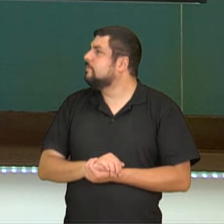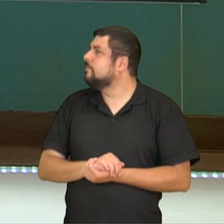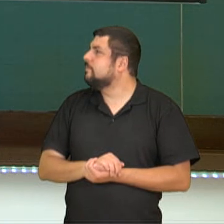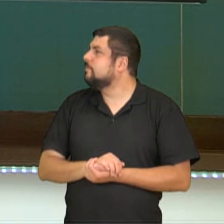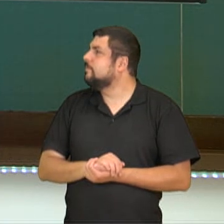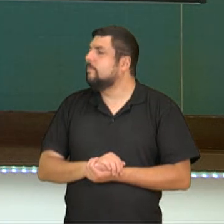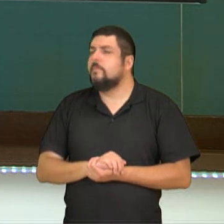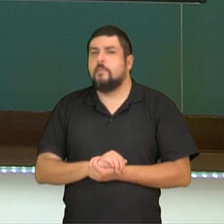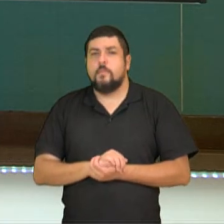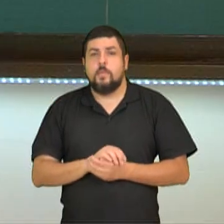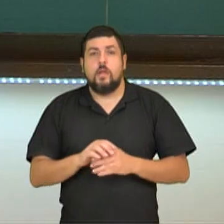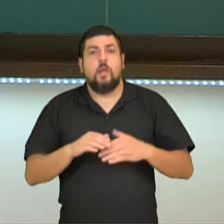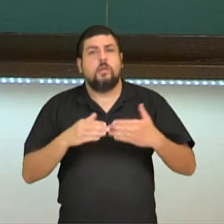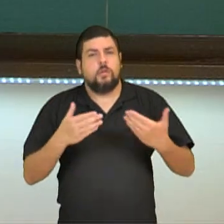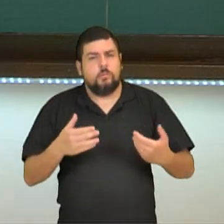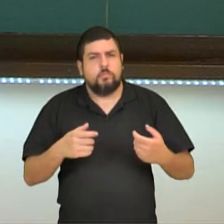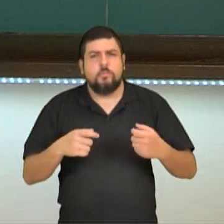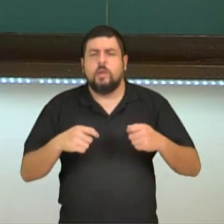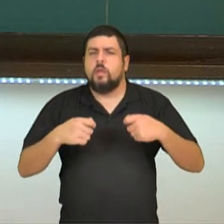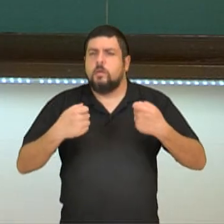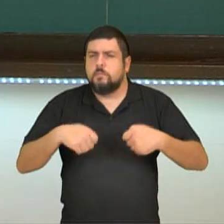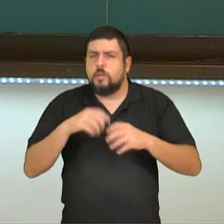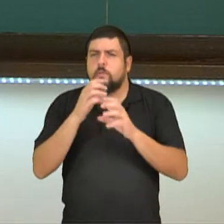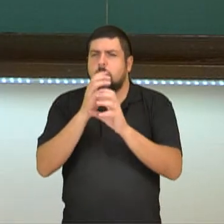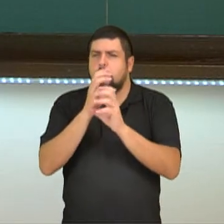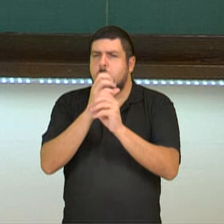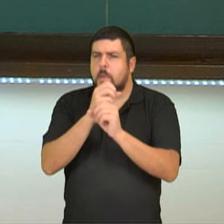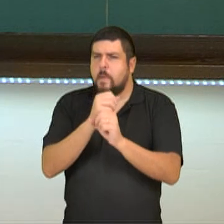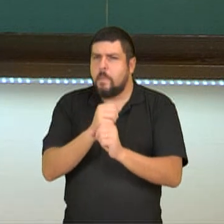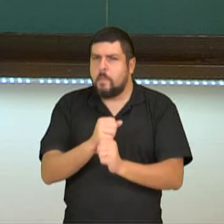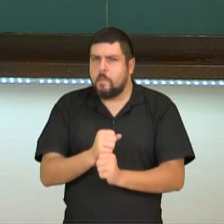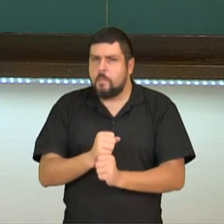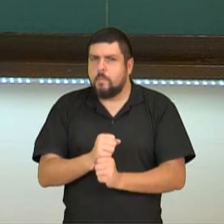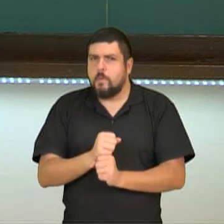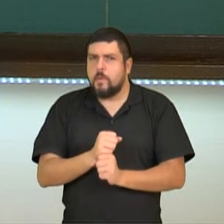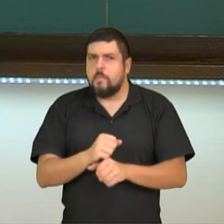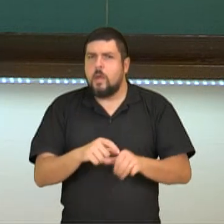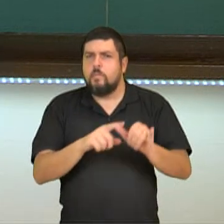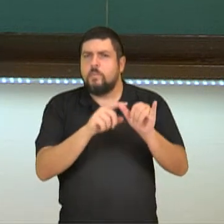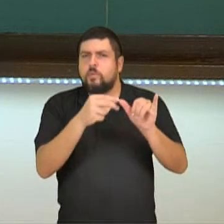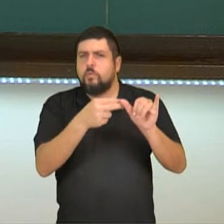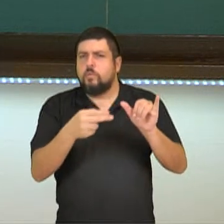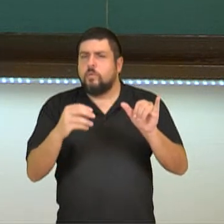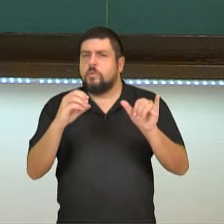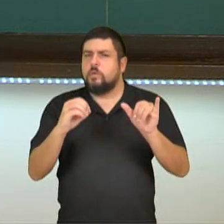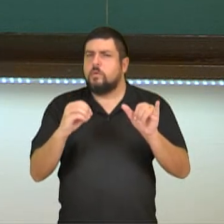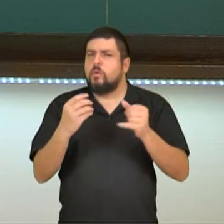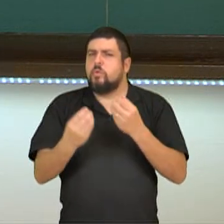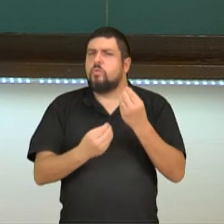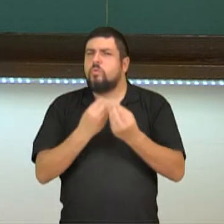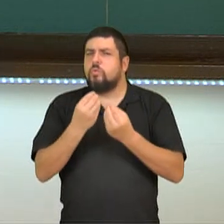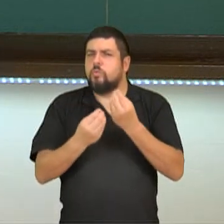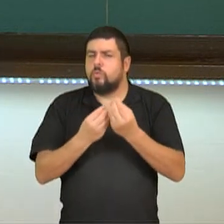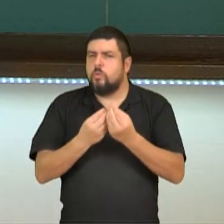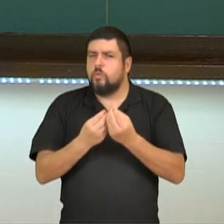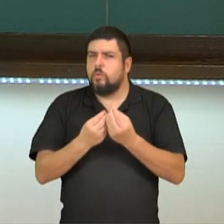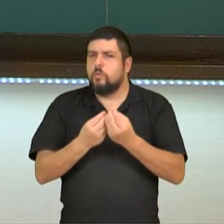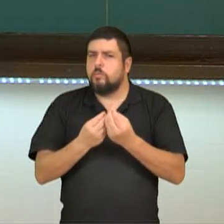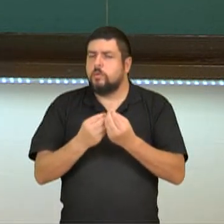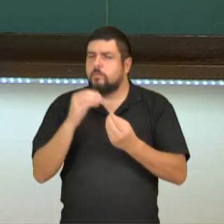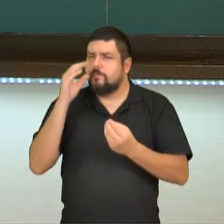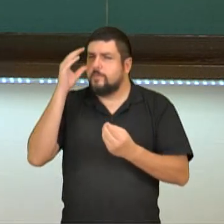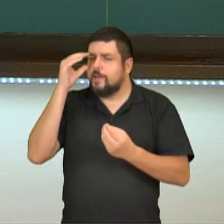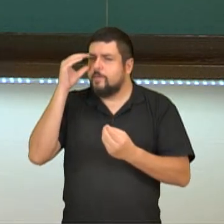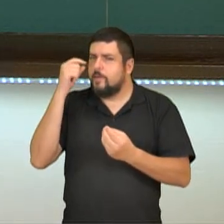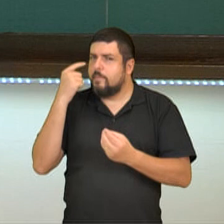4. Então, será que essas três equações possuem raízes dentro do conjunto dos reais? Tô curiosa, mas